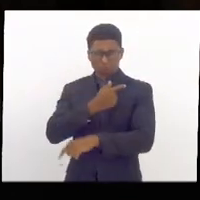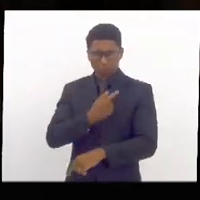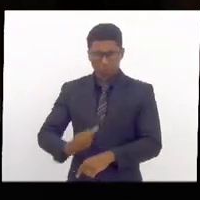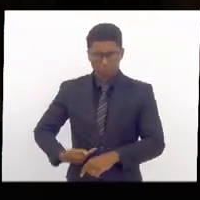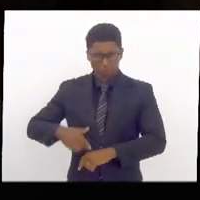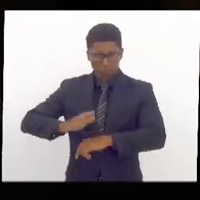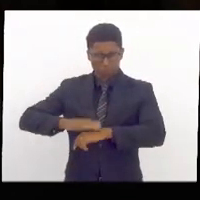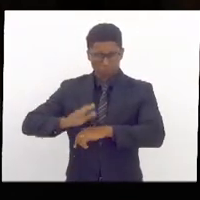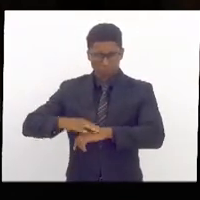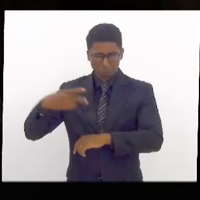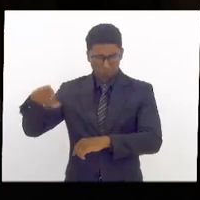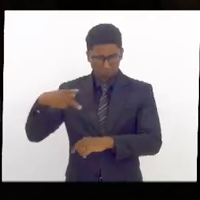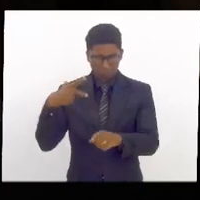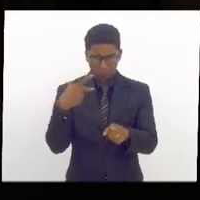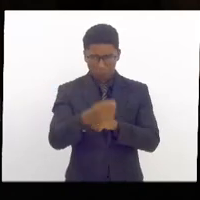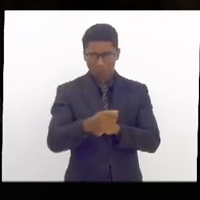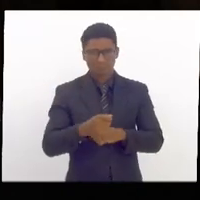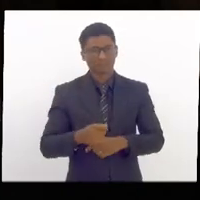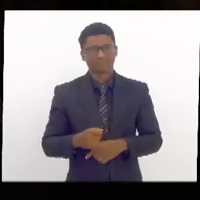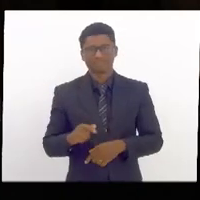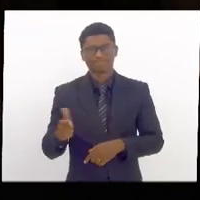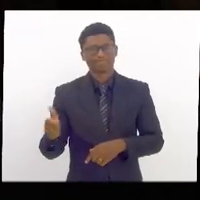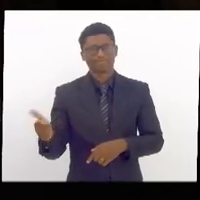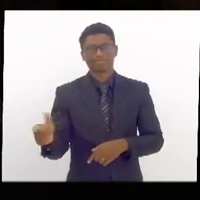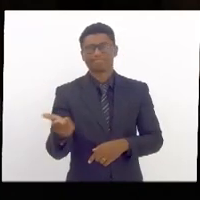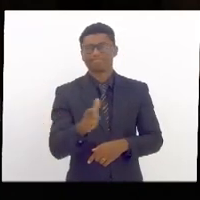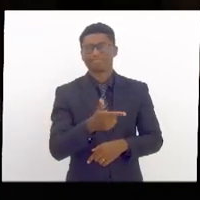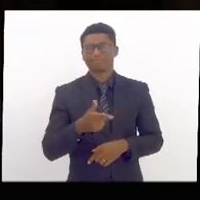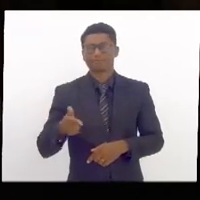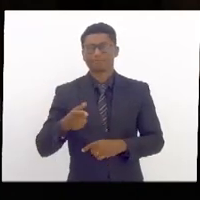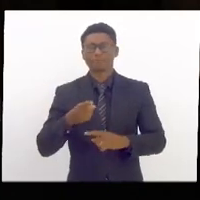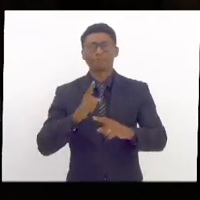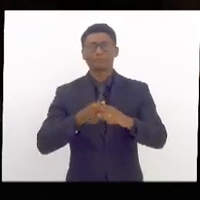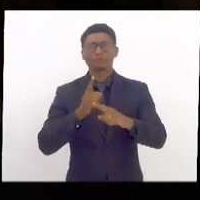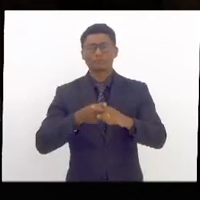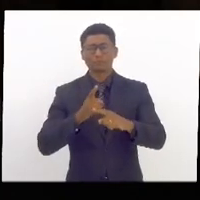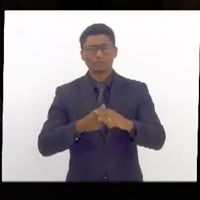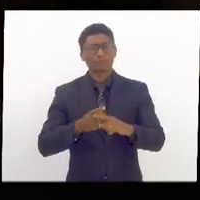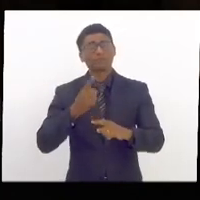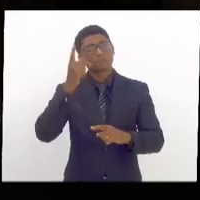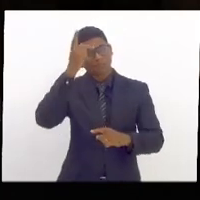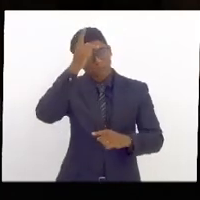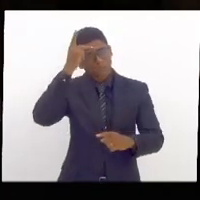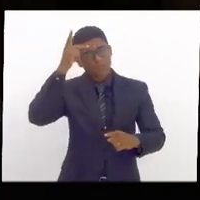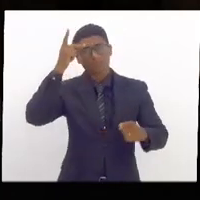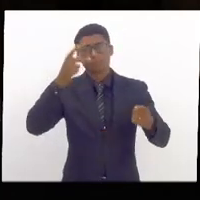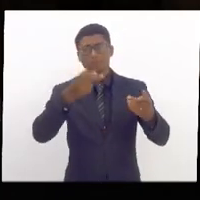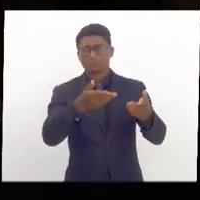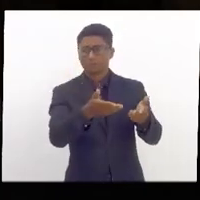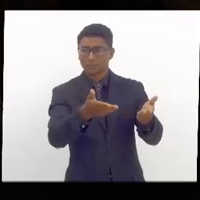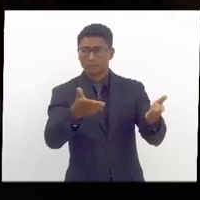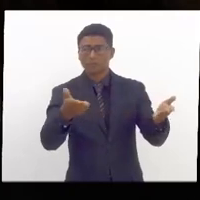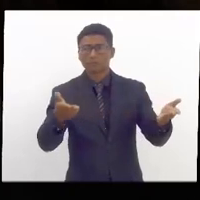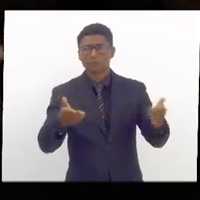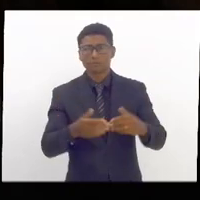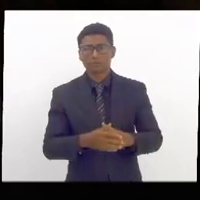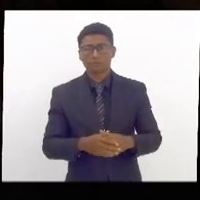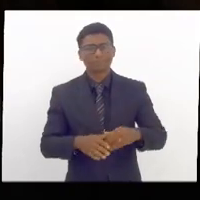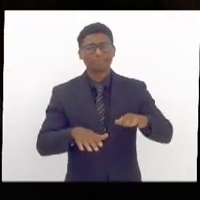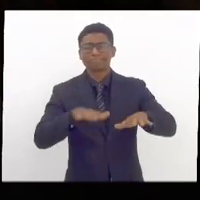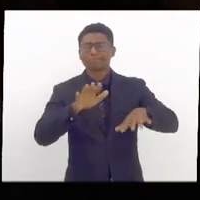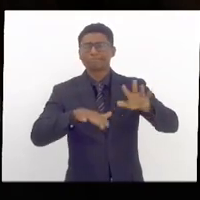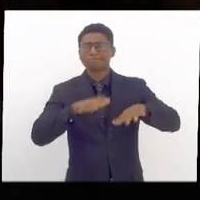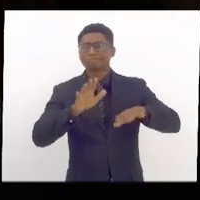seu braço armado. Não há vencedores, porque ali temos sim pessoas que muitas vezes não têm nada a